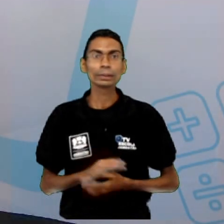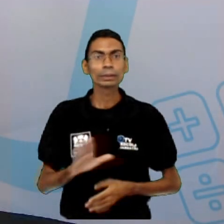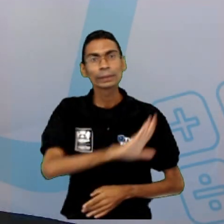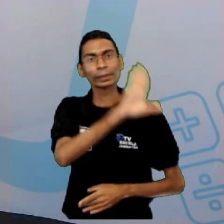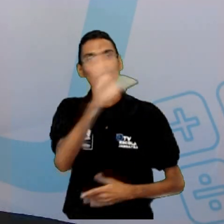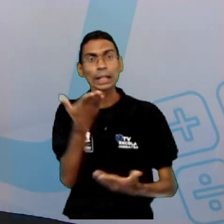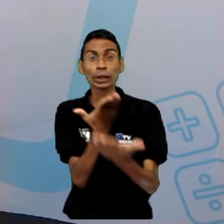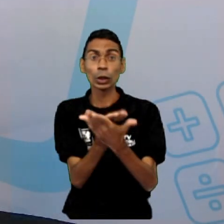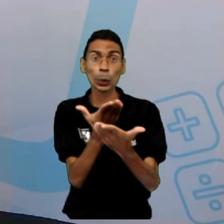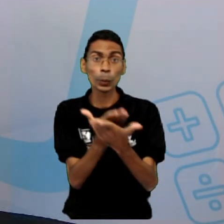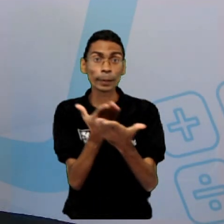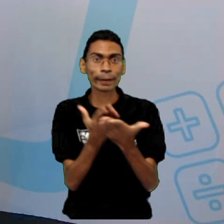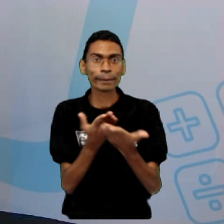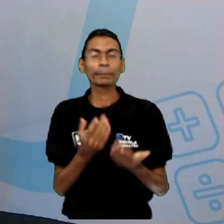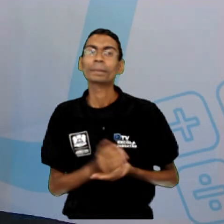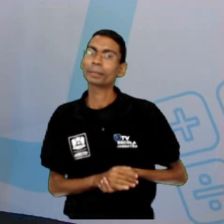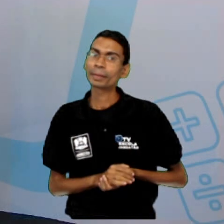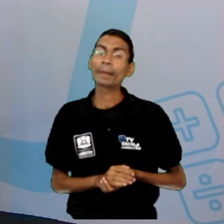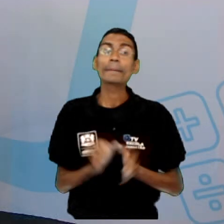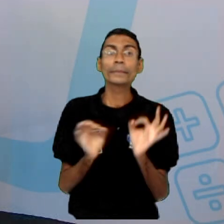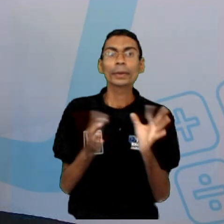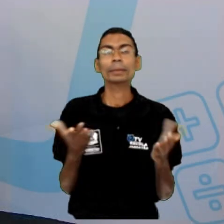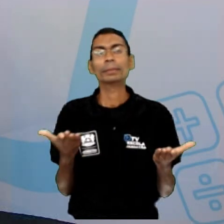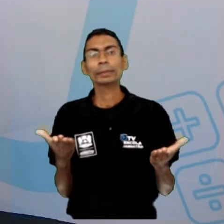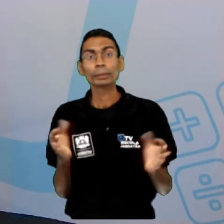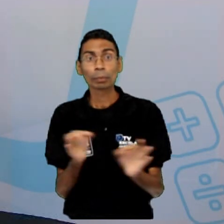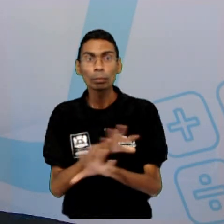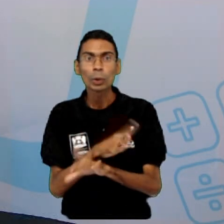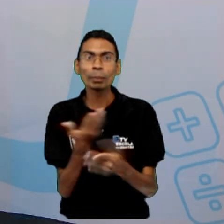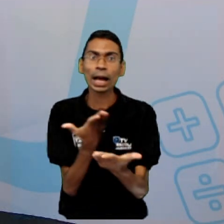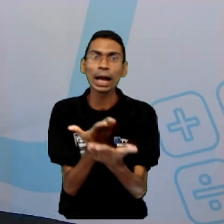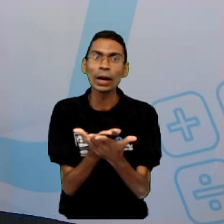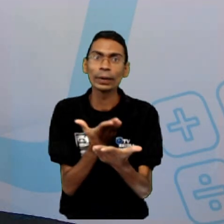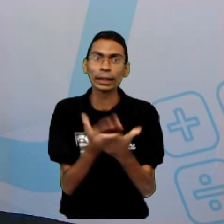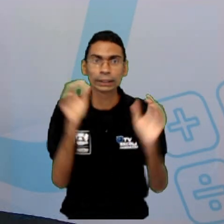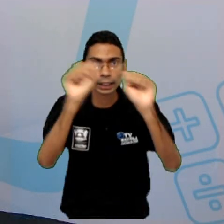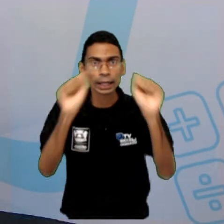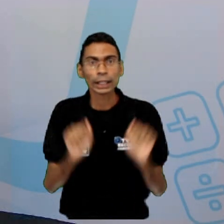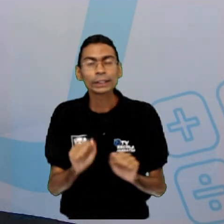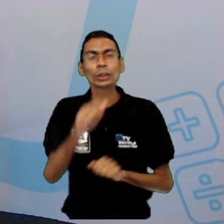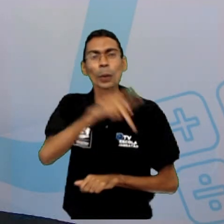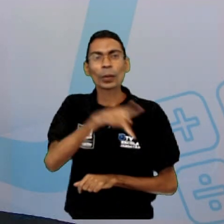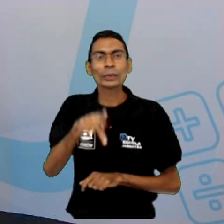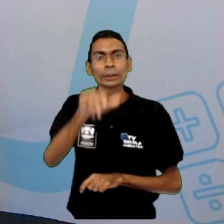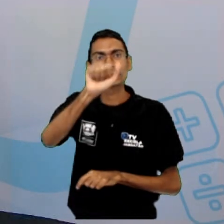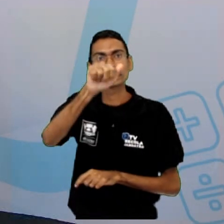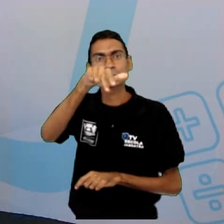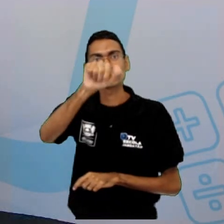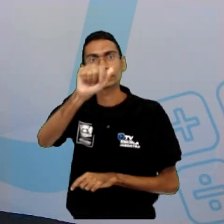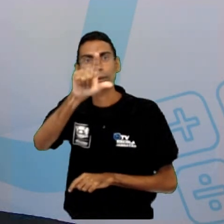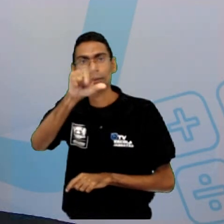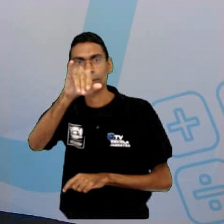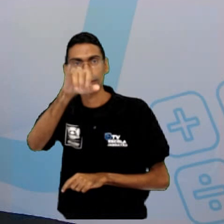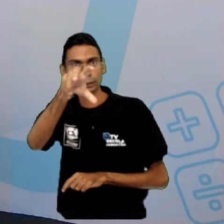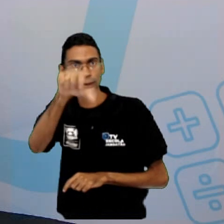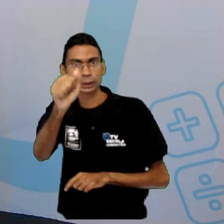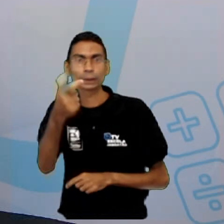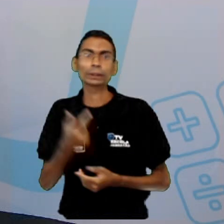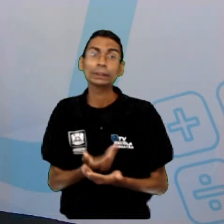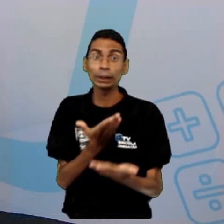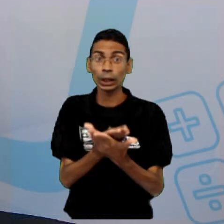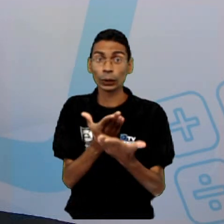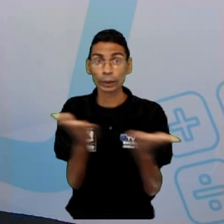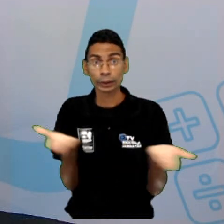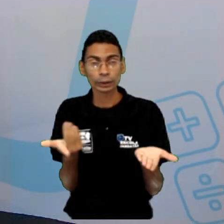Olá, estudantes, preparados para mais uma aula de artes? Sou Ana Lúcia e hoje a aula é para alunos do primeiro ao